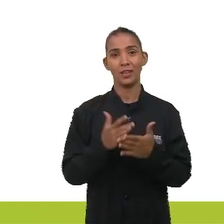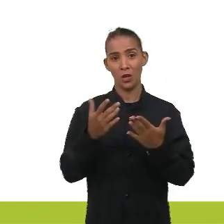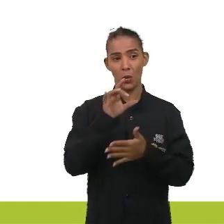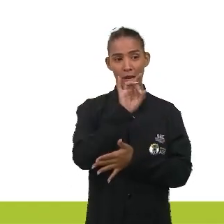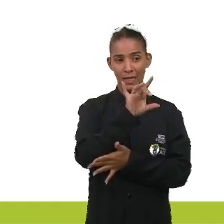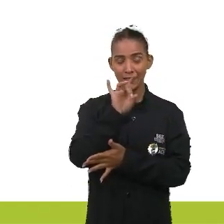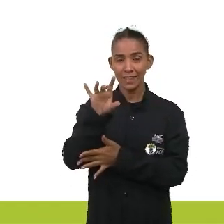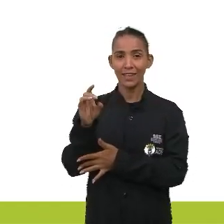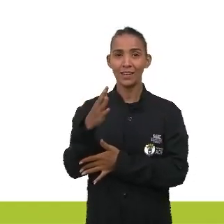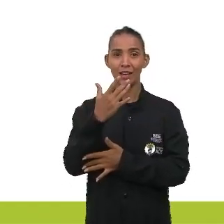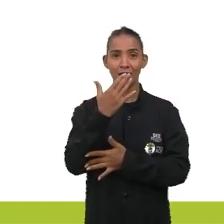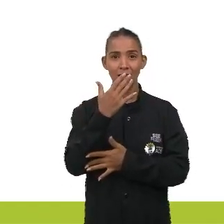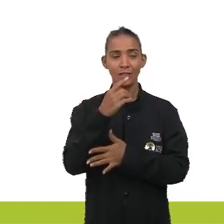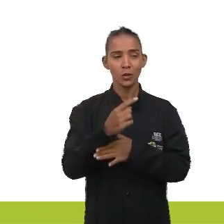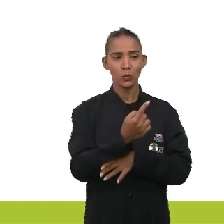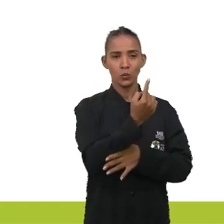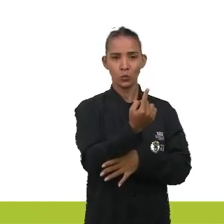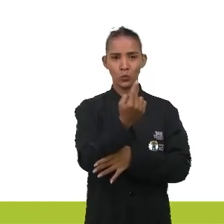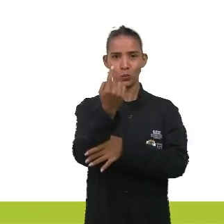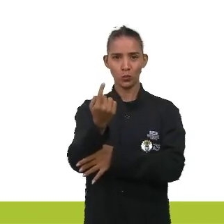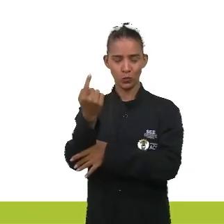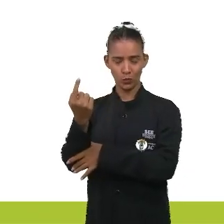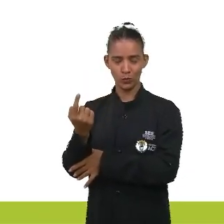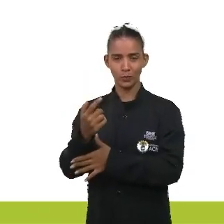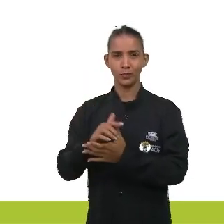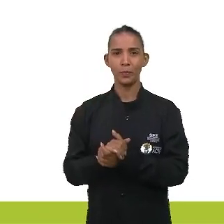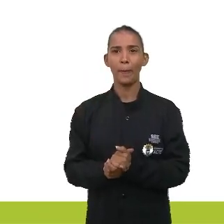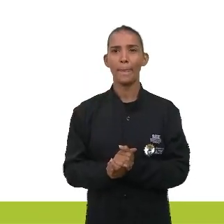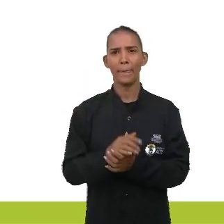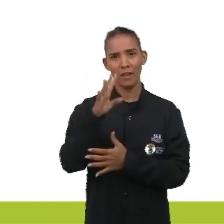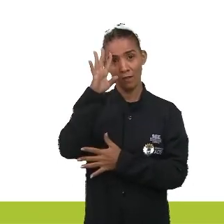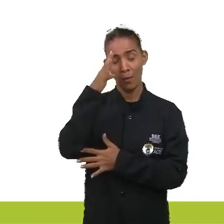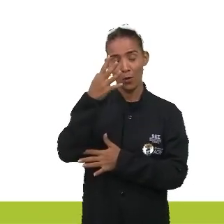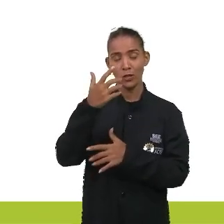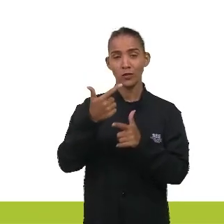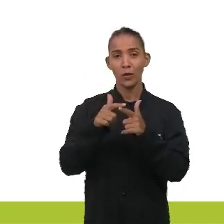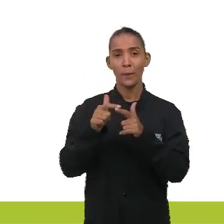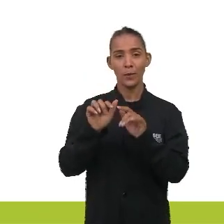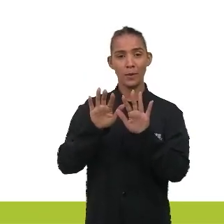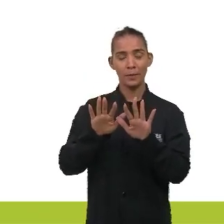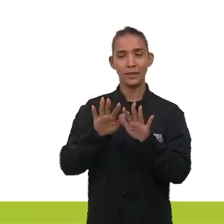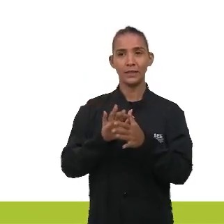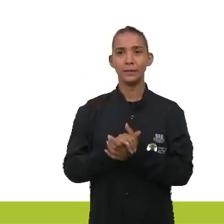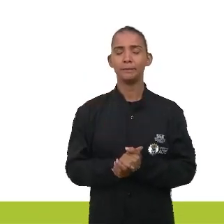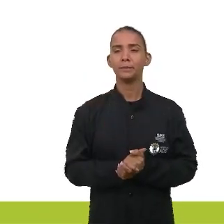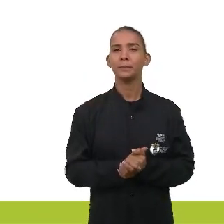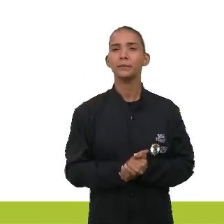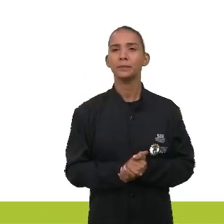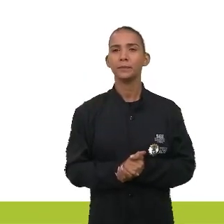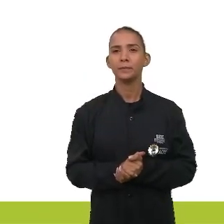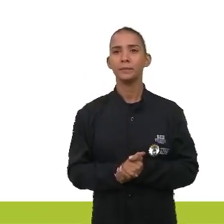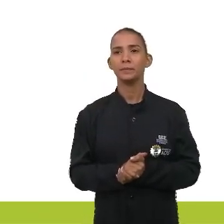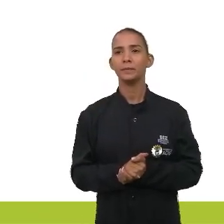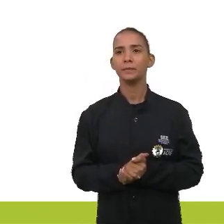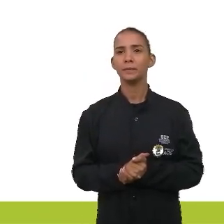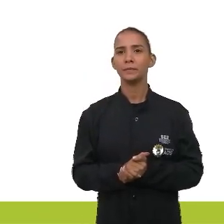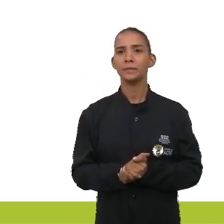cor. Eu vou resolver a seguinte equação. Vou propor a seguinte equação para vocês: